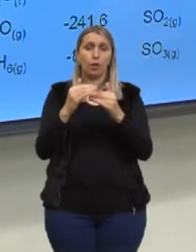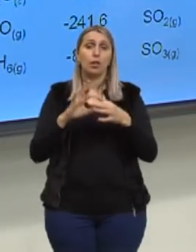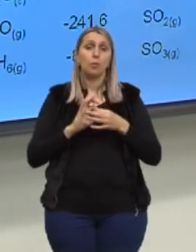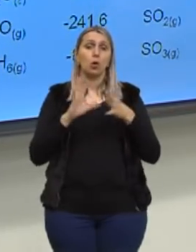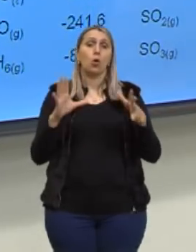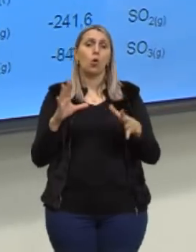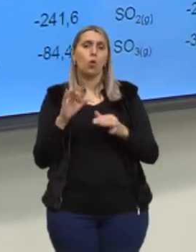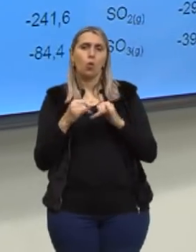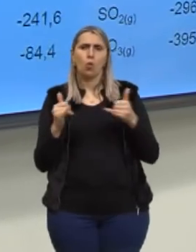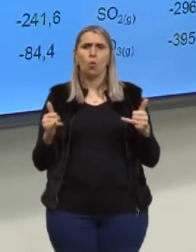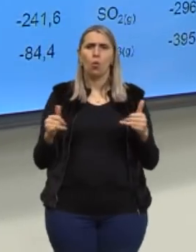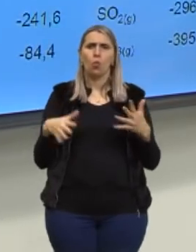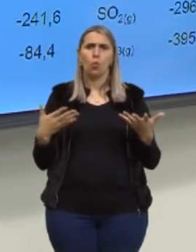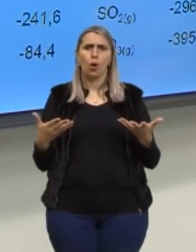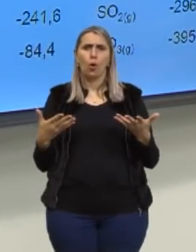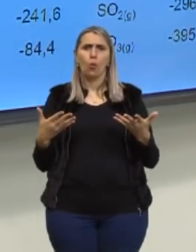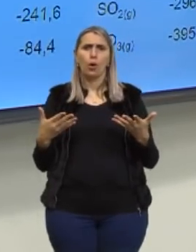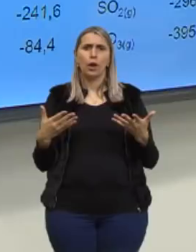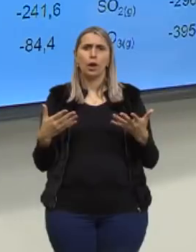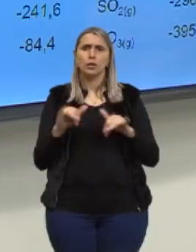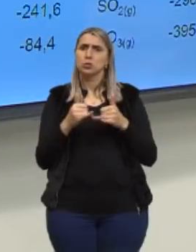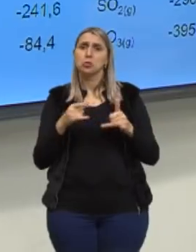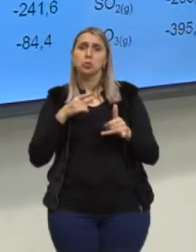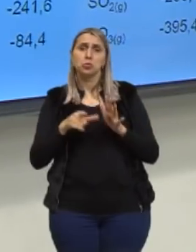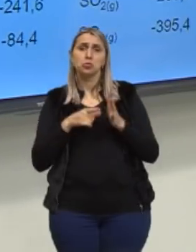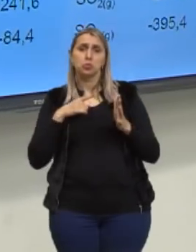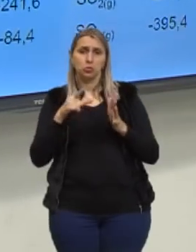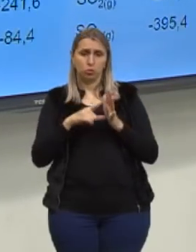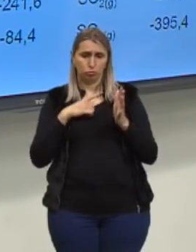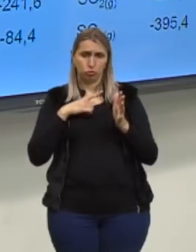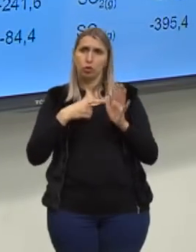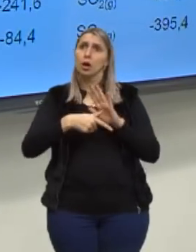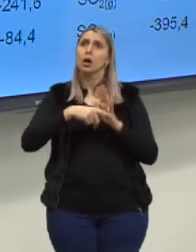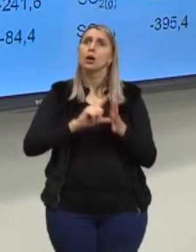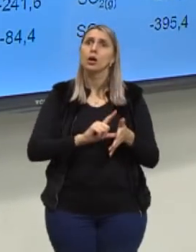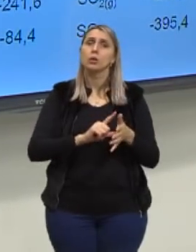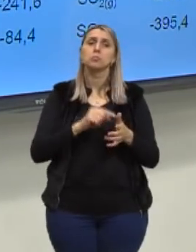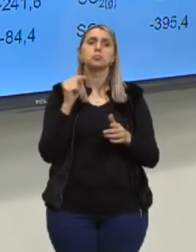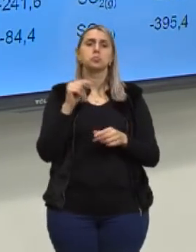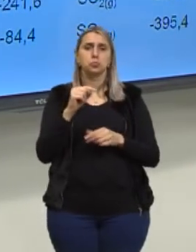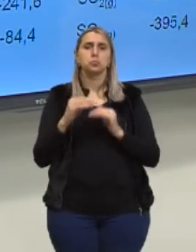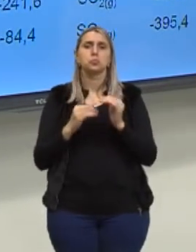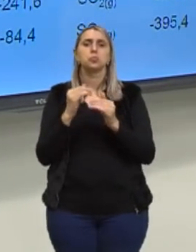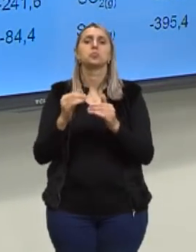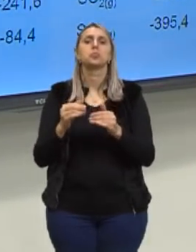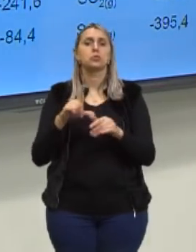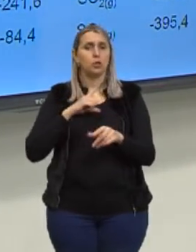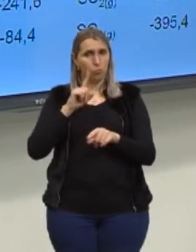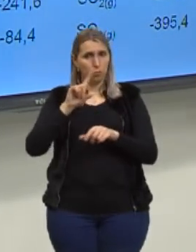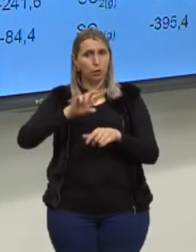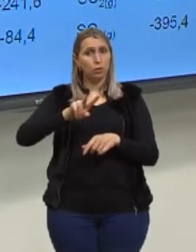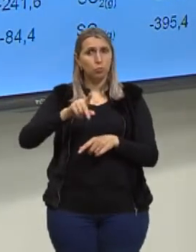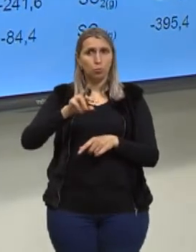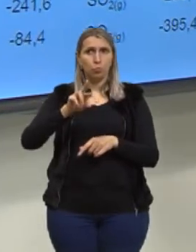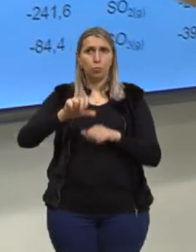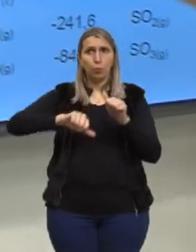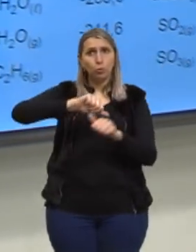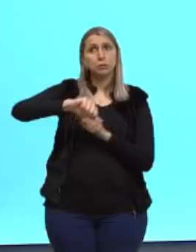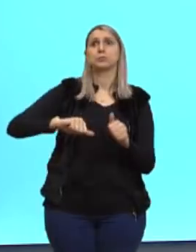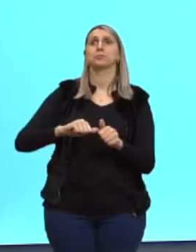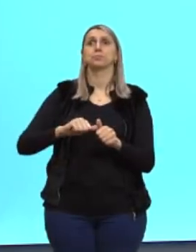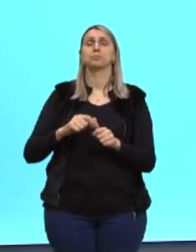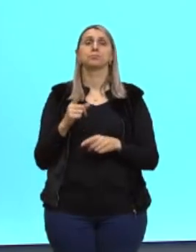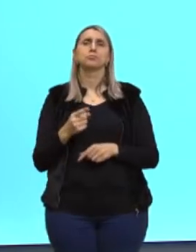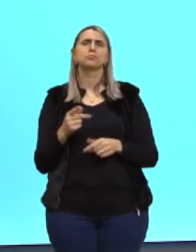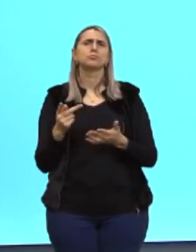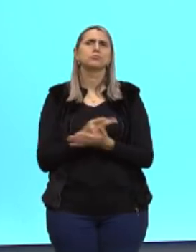mas com a energia de sistema anterior eu não sei mas eu sei que naquele processo houve uma variação então quê